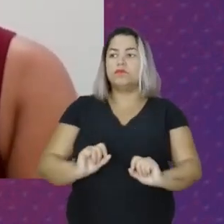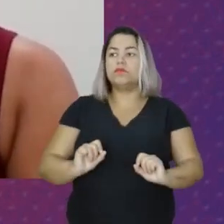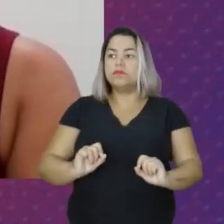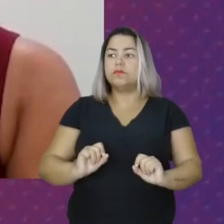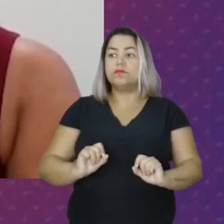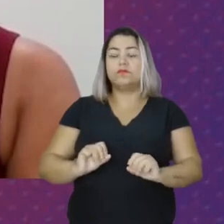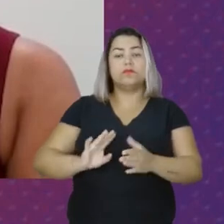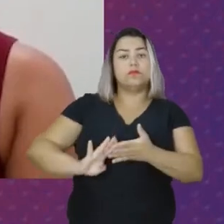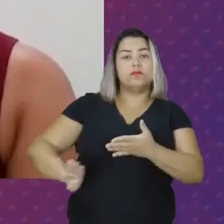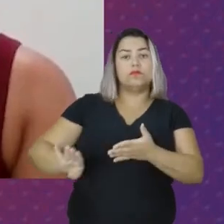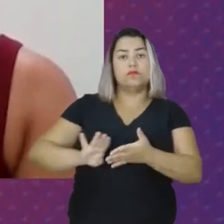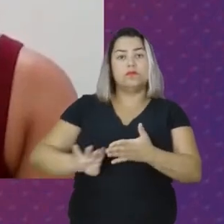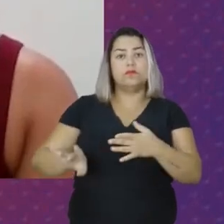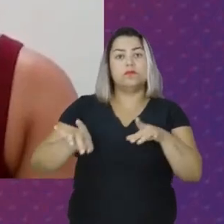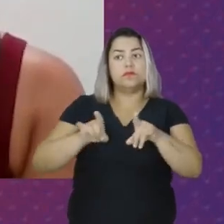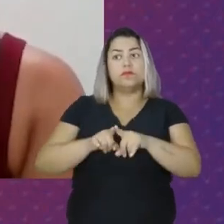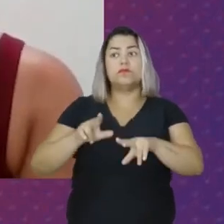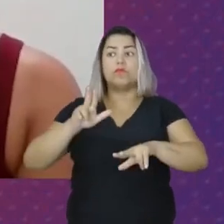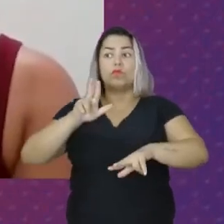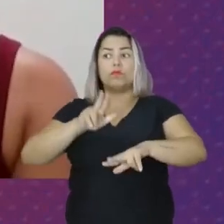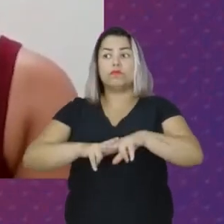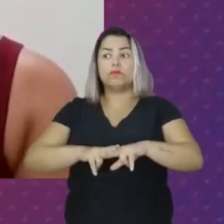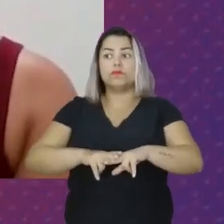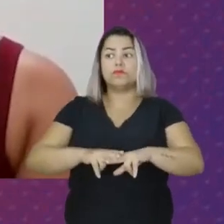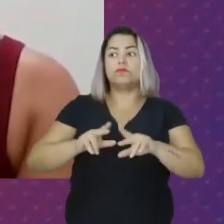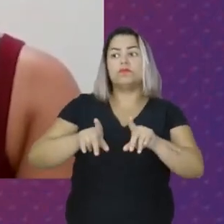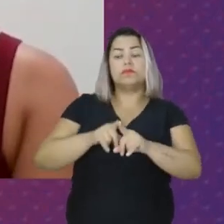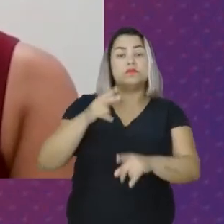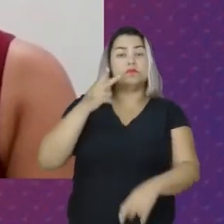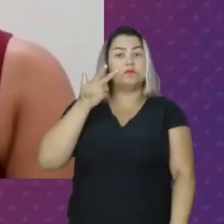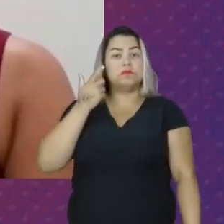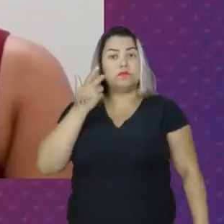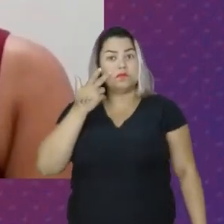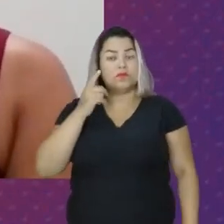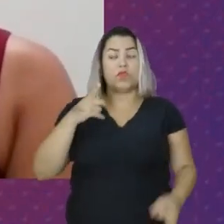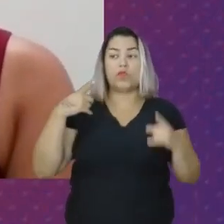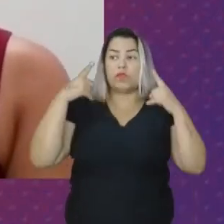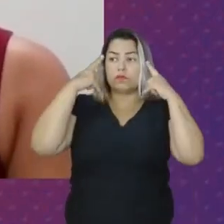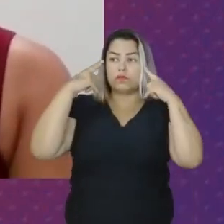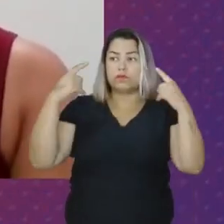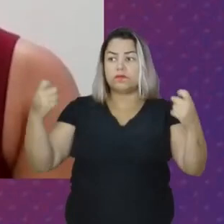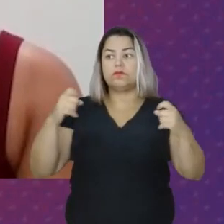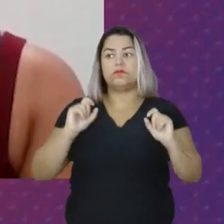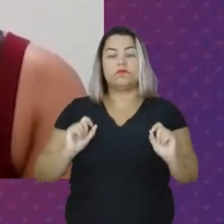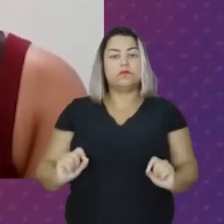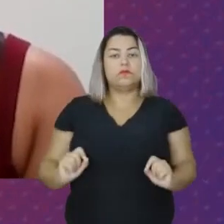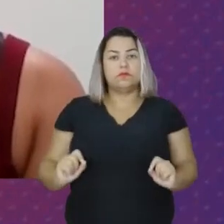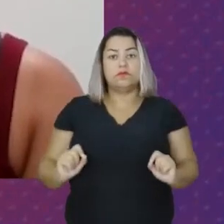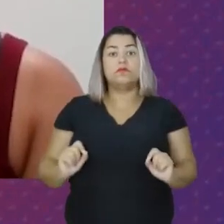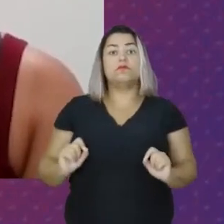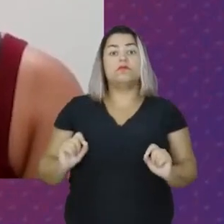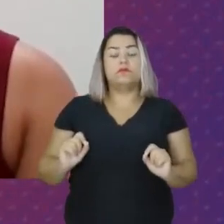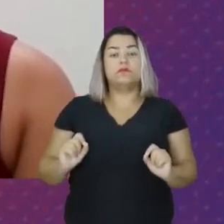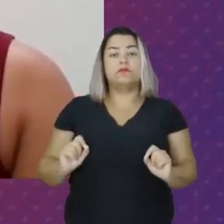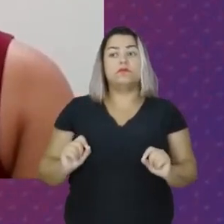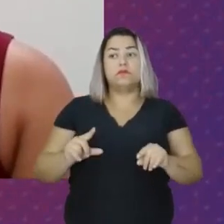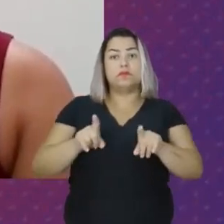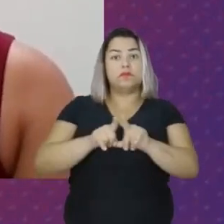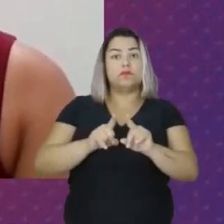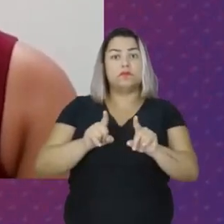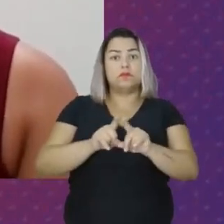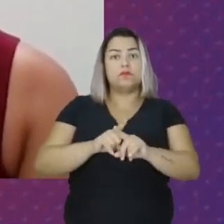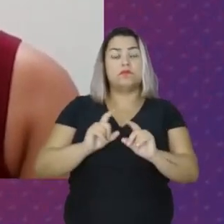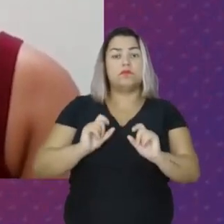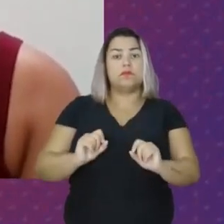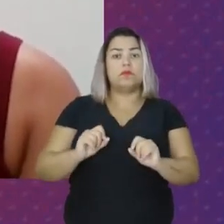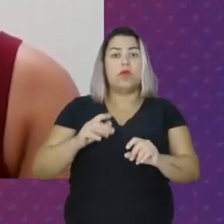de exclusão, de encarceramento e de naturalização das violências, né, em especial,